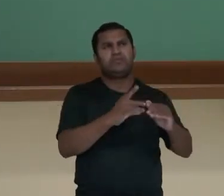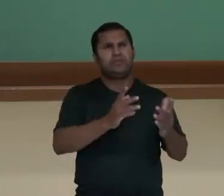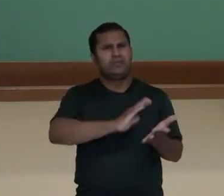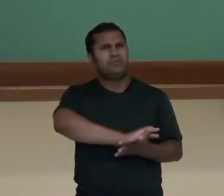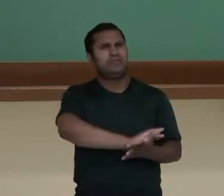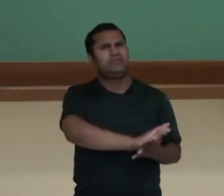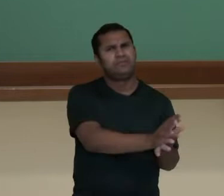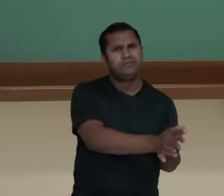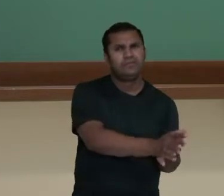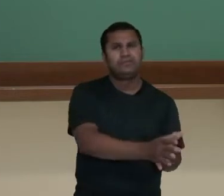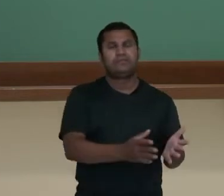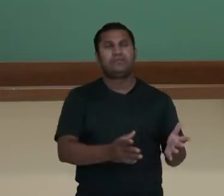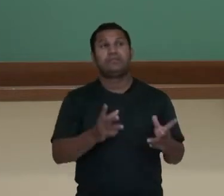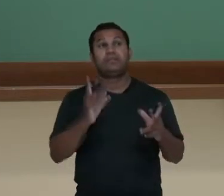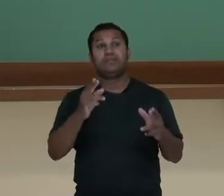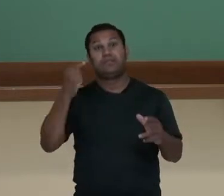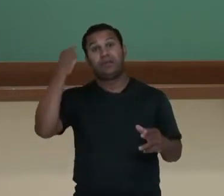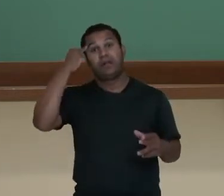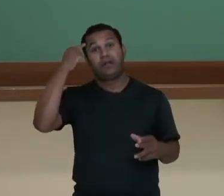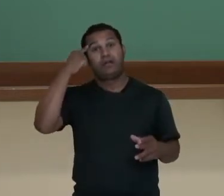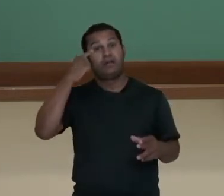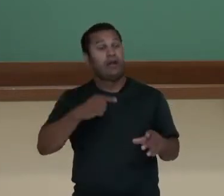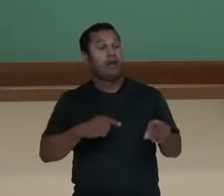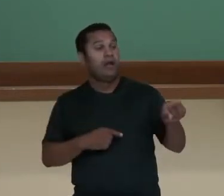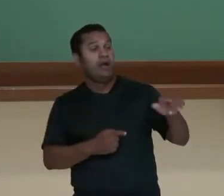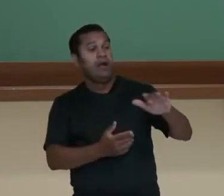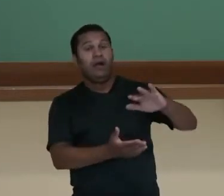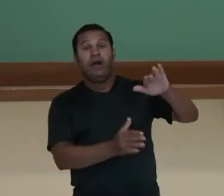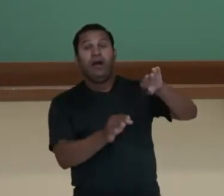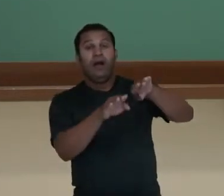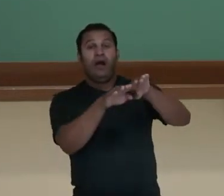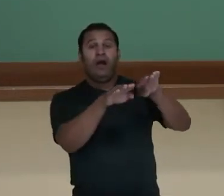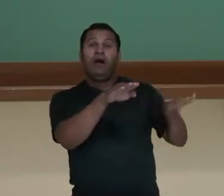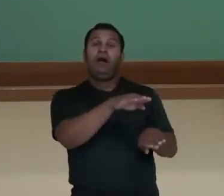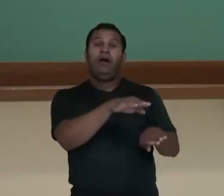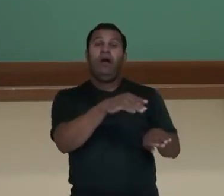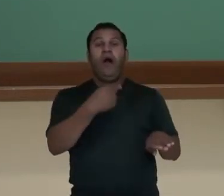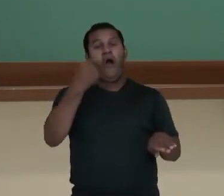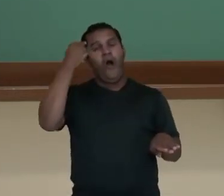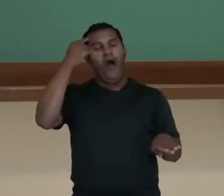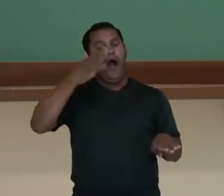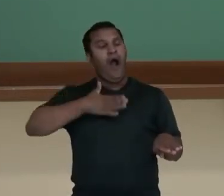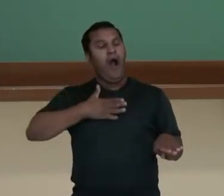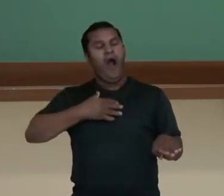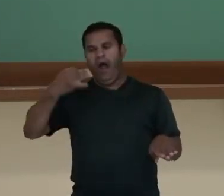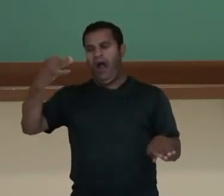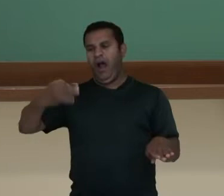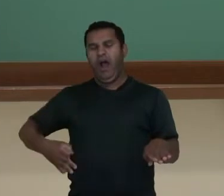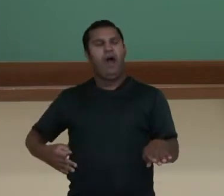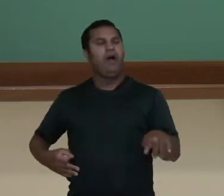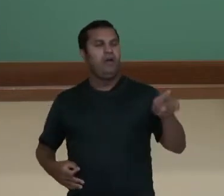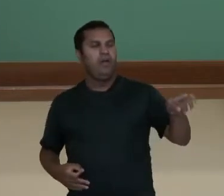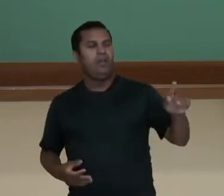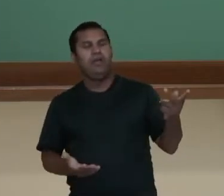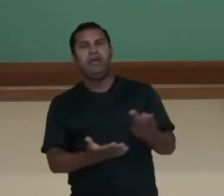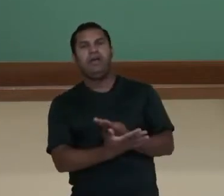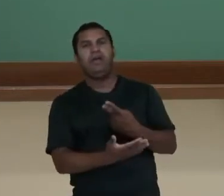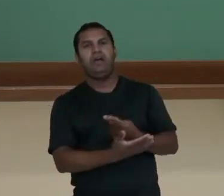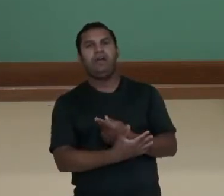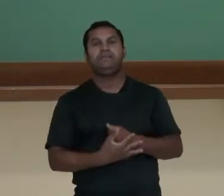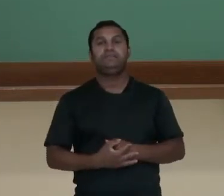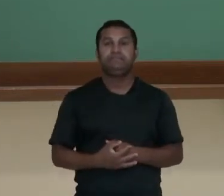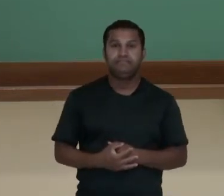etnocêntrico, quando a gente julga a cultura do outro a partir da nossa cultura e vai dizer assim, olha, o que eles fazem